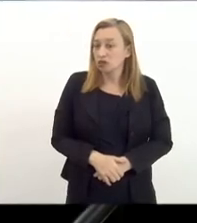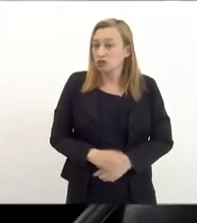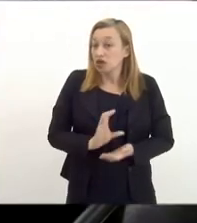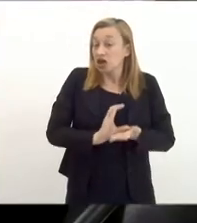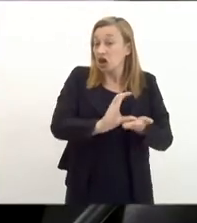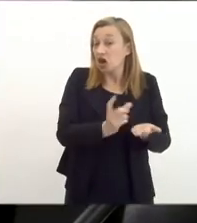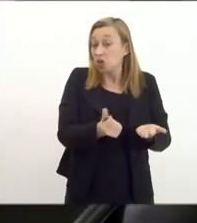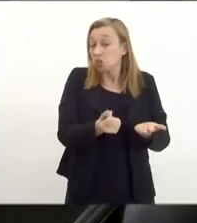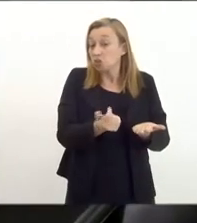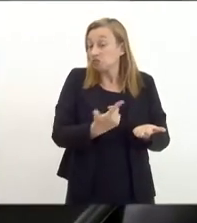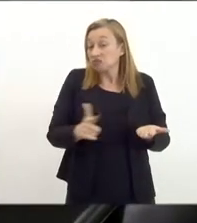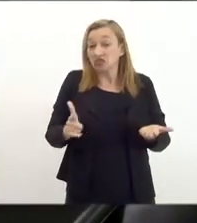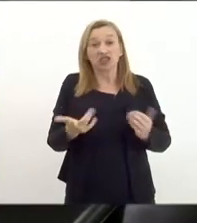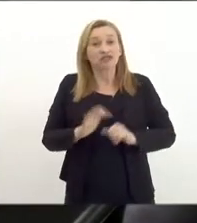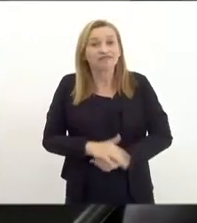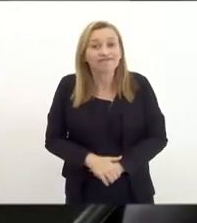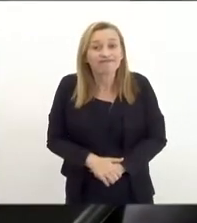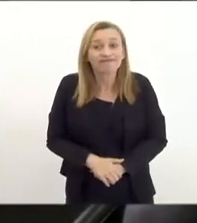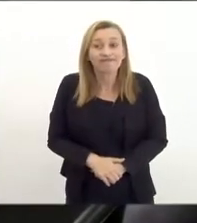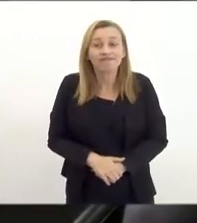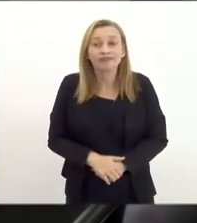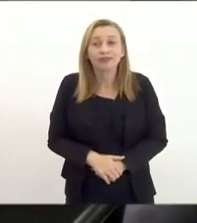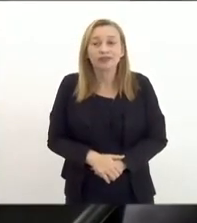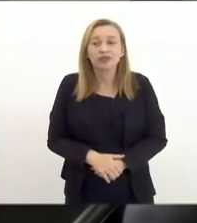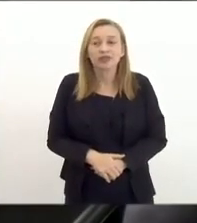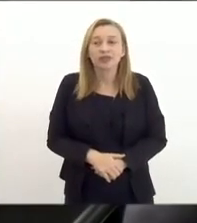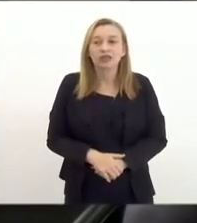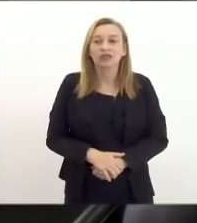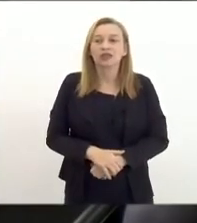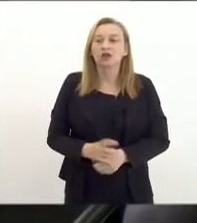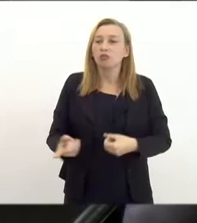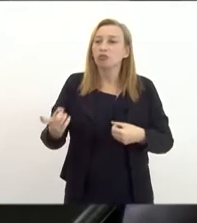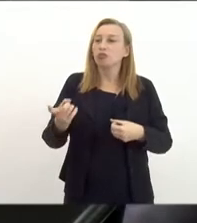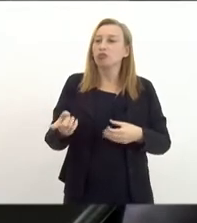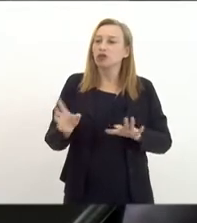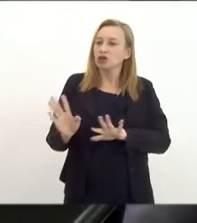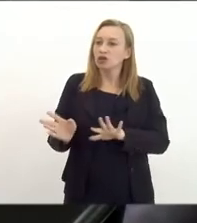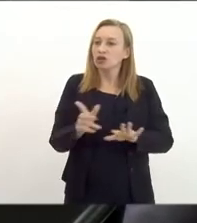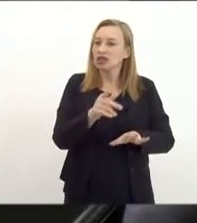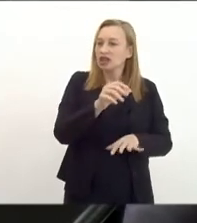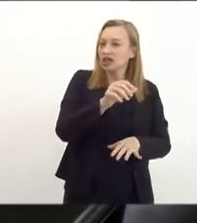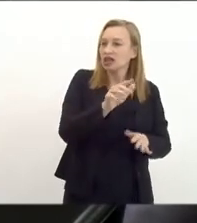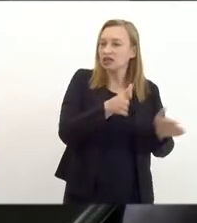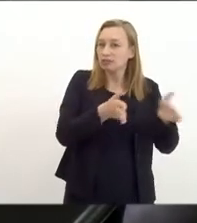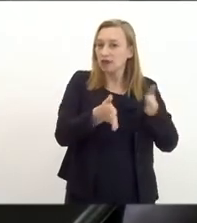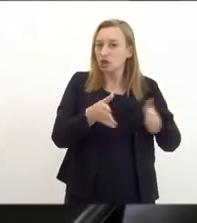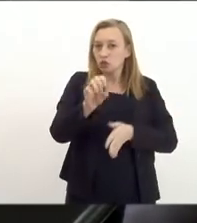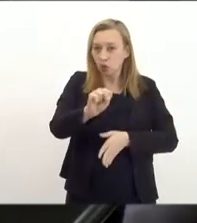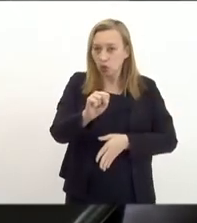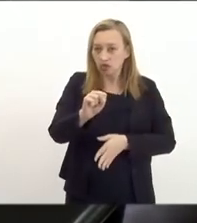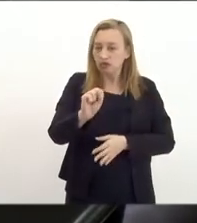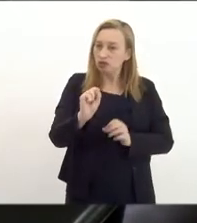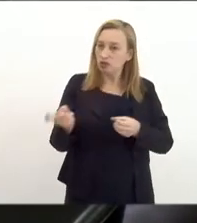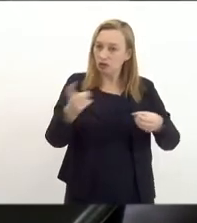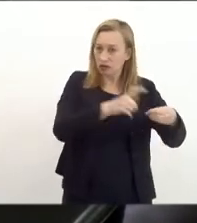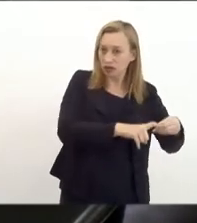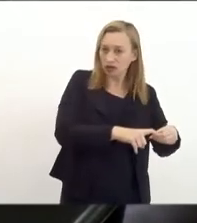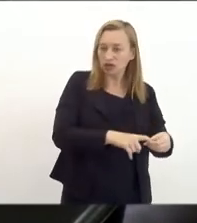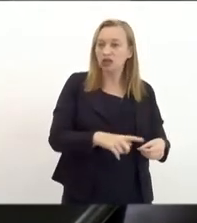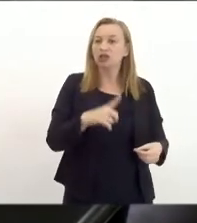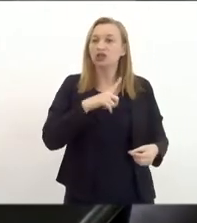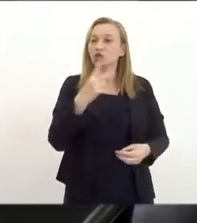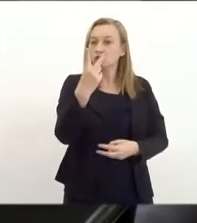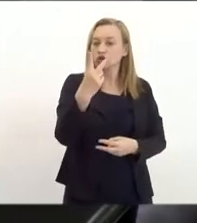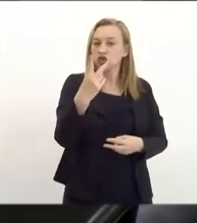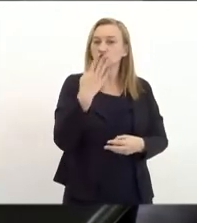recurso E aí eu acabei pulando algo que eu tava falando lá na fase oito que foi o seguinte nós temos basicamente dois